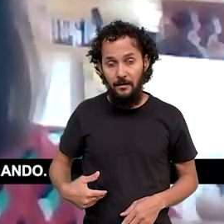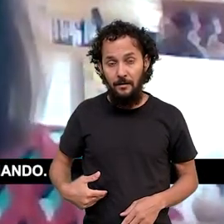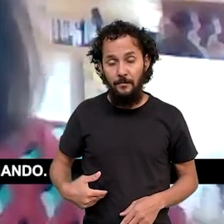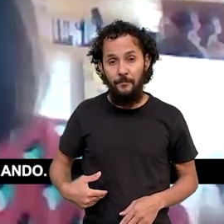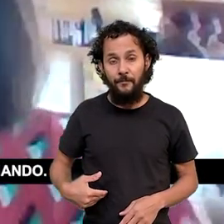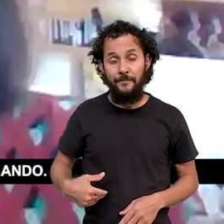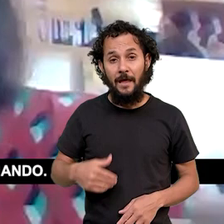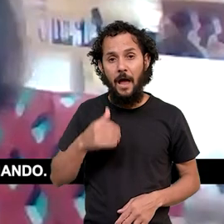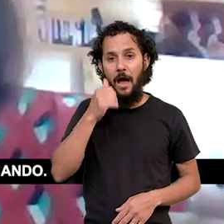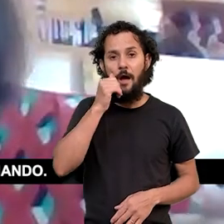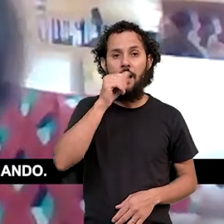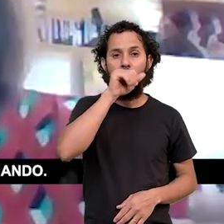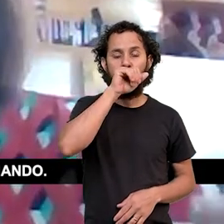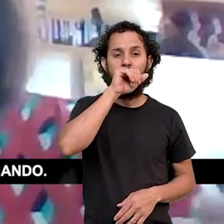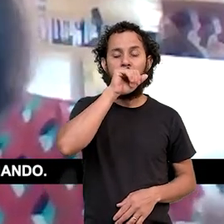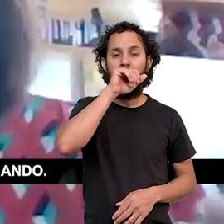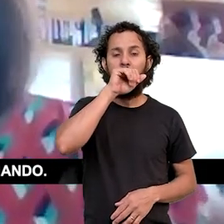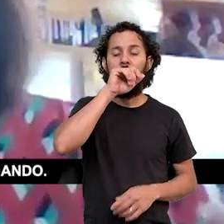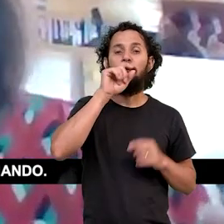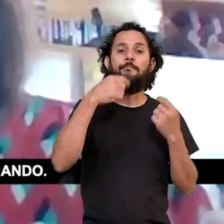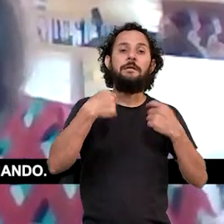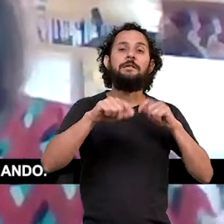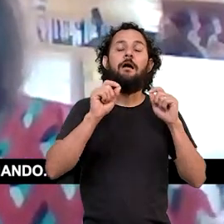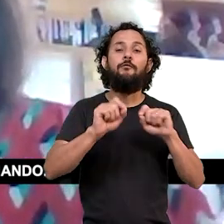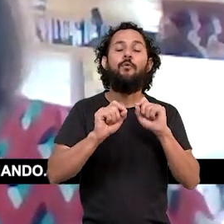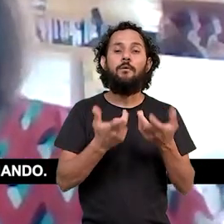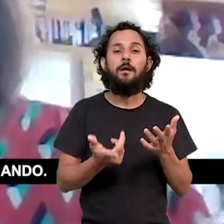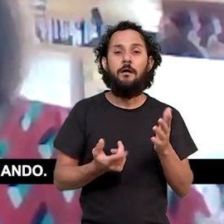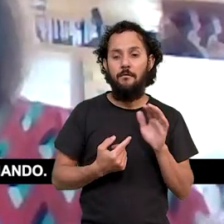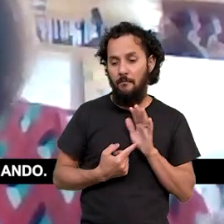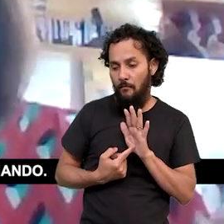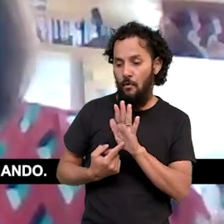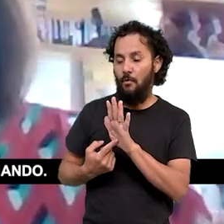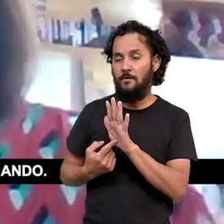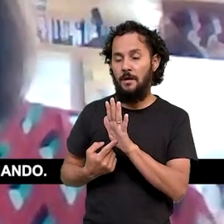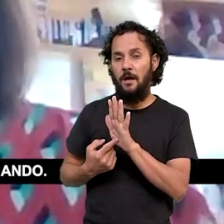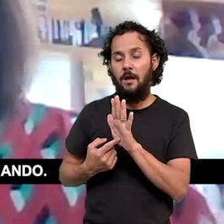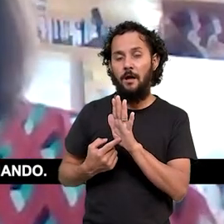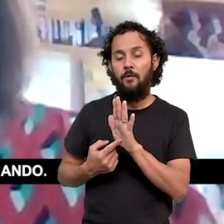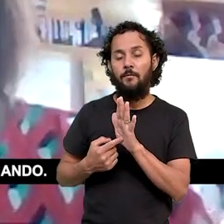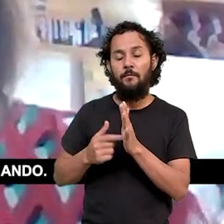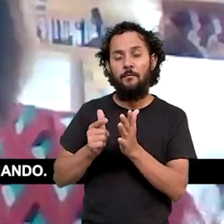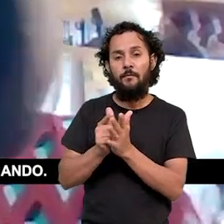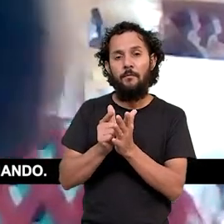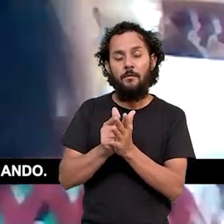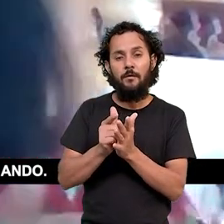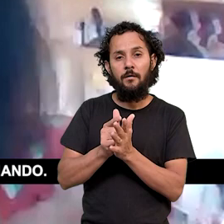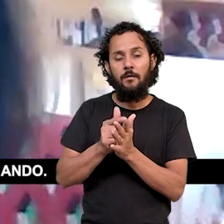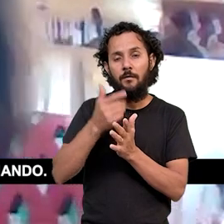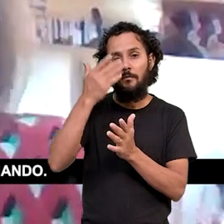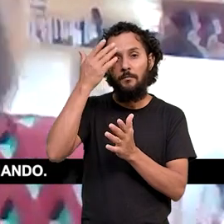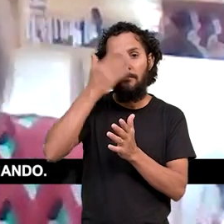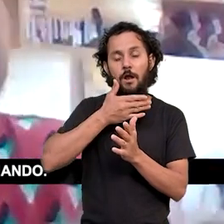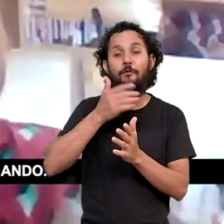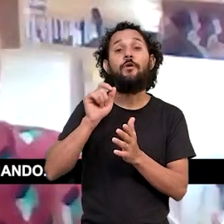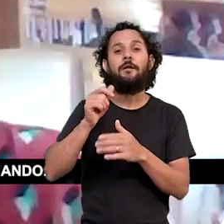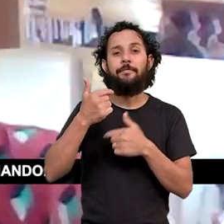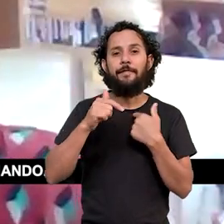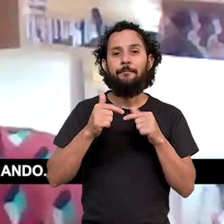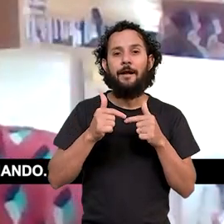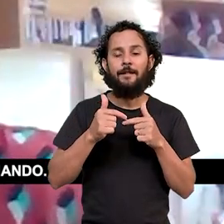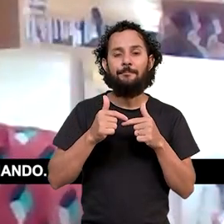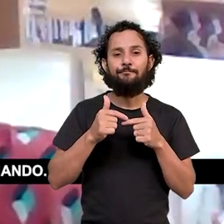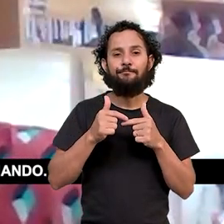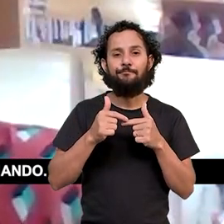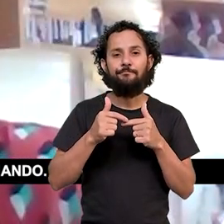criança, a mãe deveria apresentar um comprovante de que estava